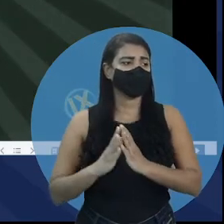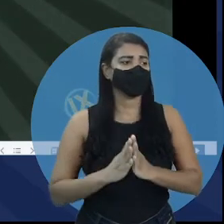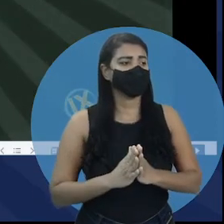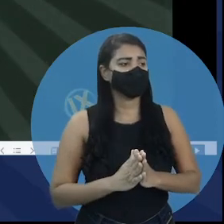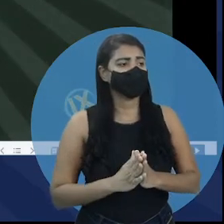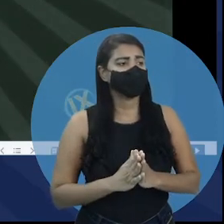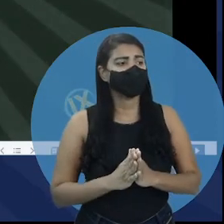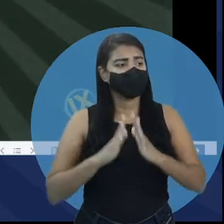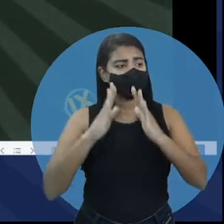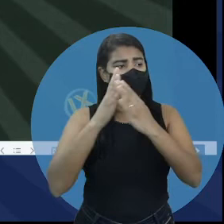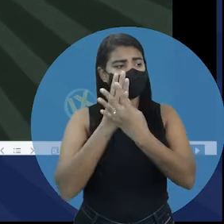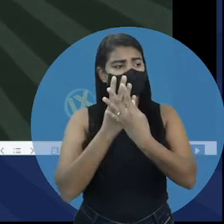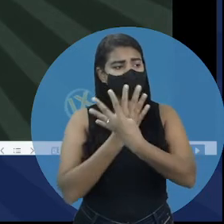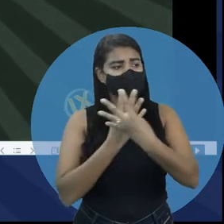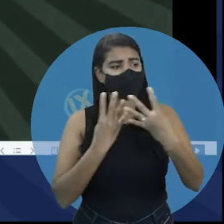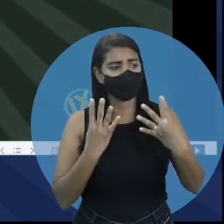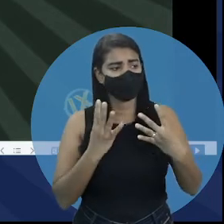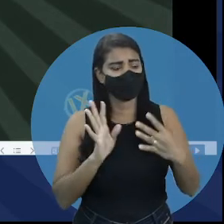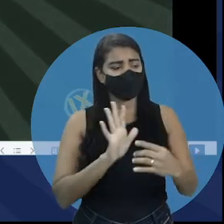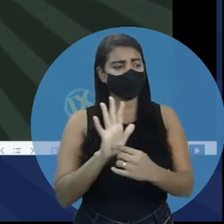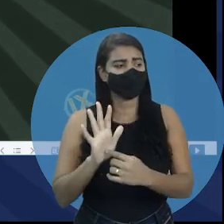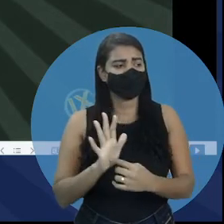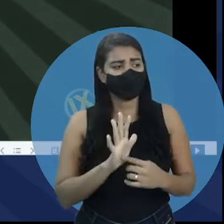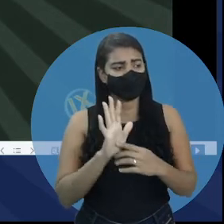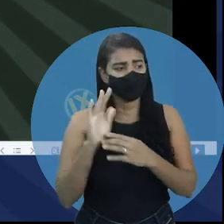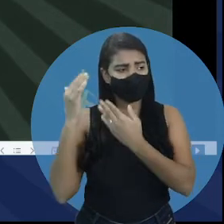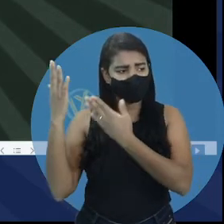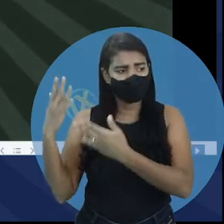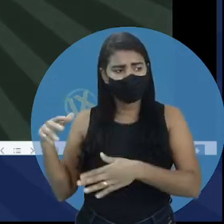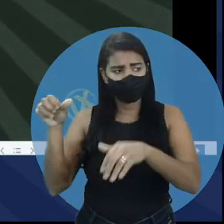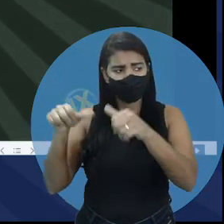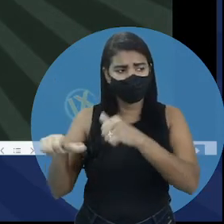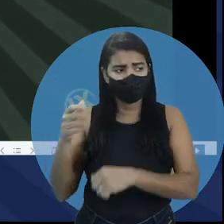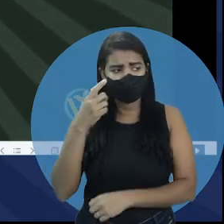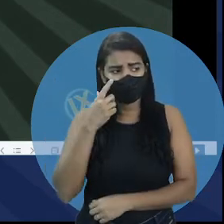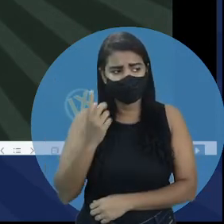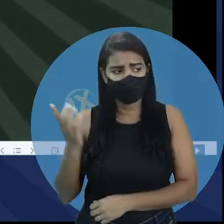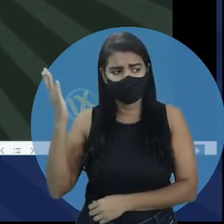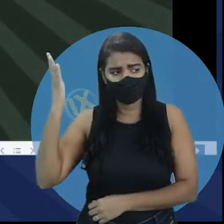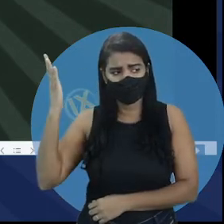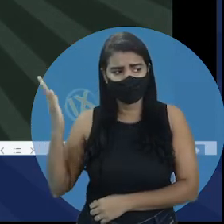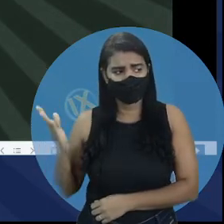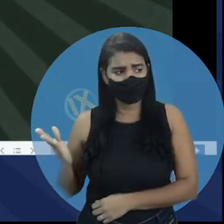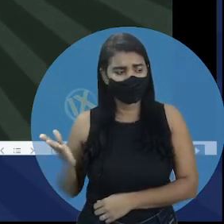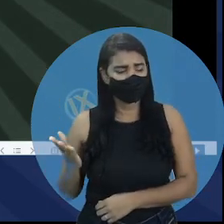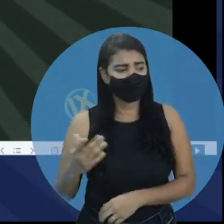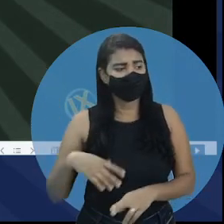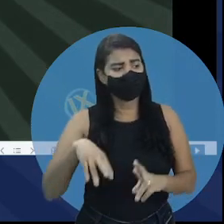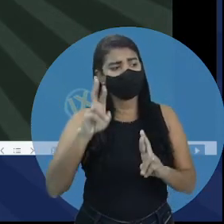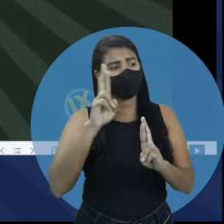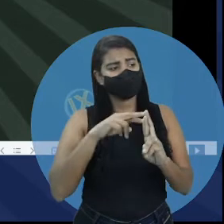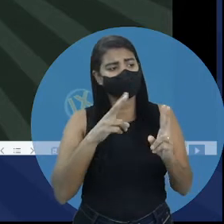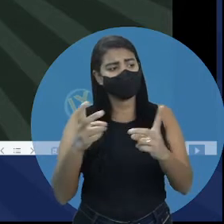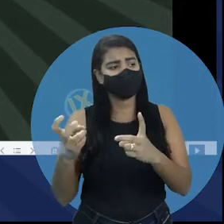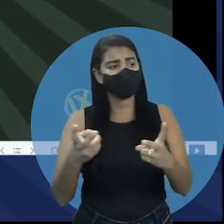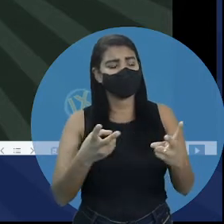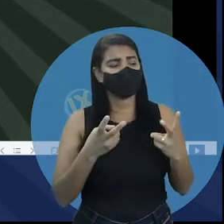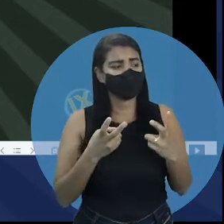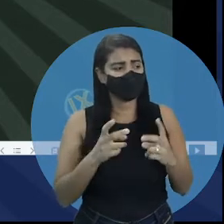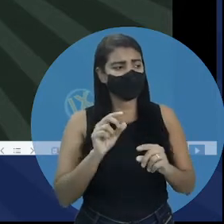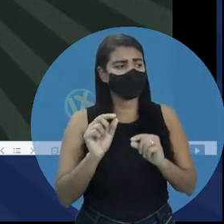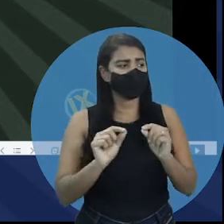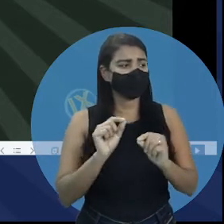A tabela para Zamioculca examifolia, né, a gente já tem aí uma boa diferença. E a gente percebe que para